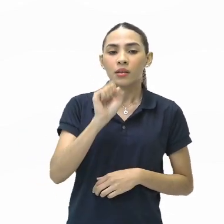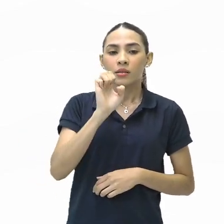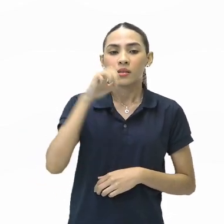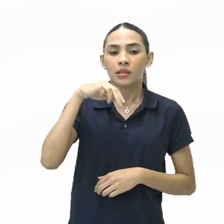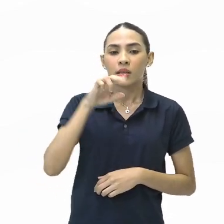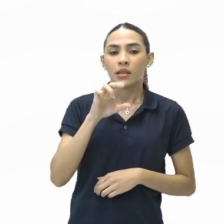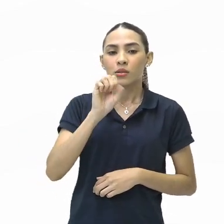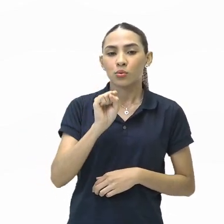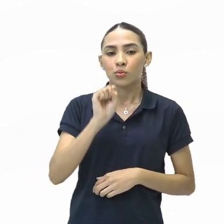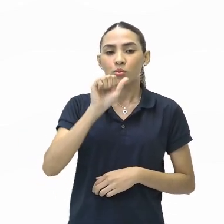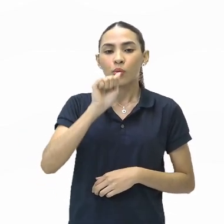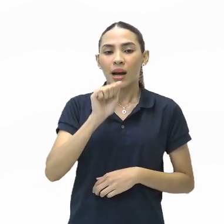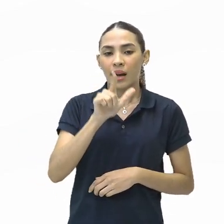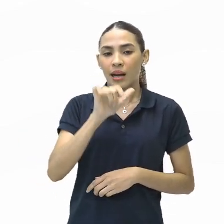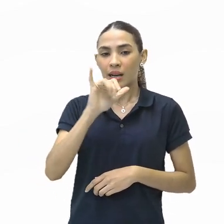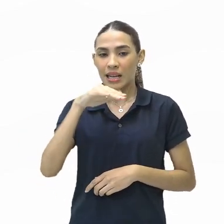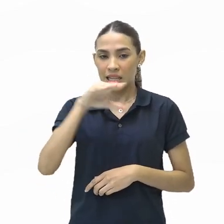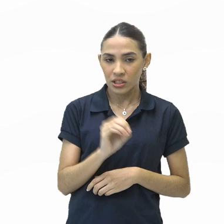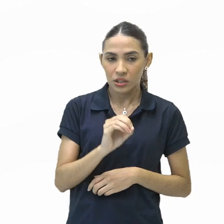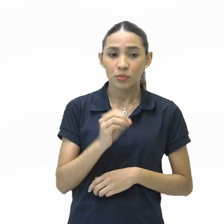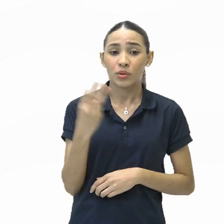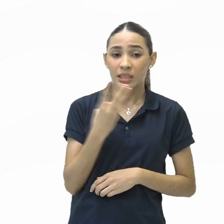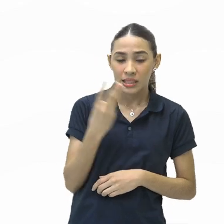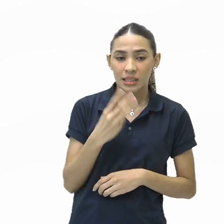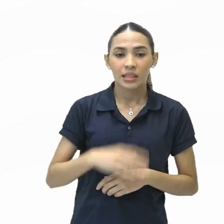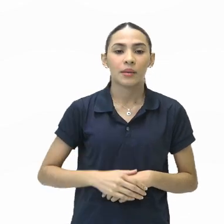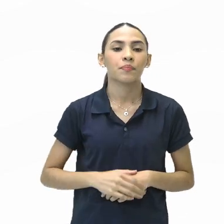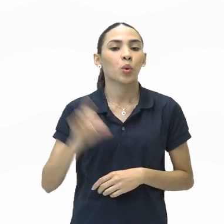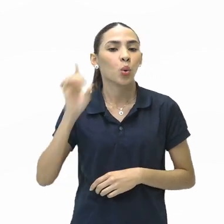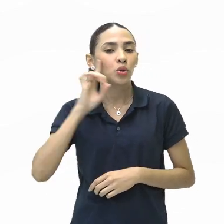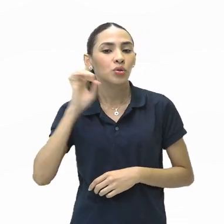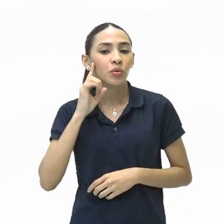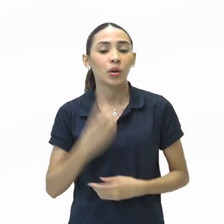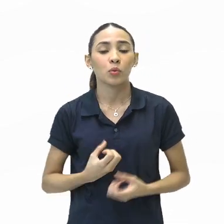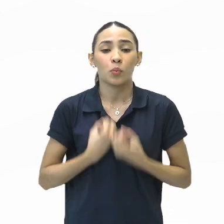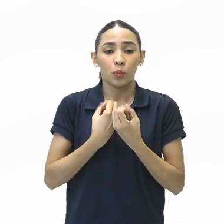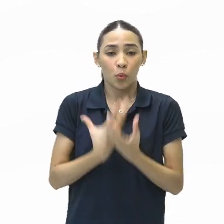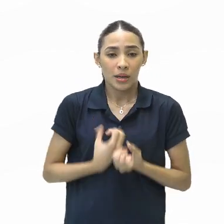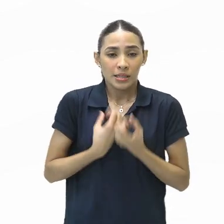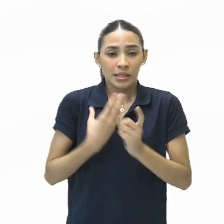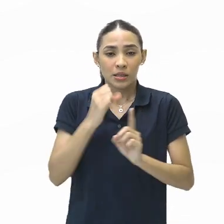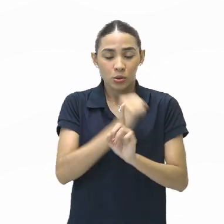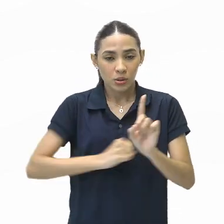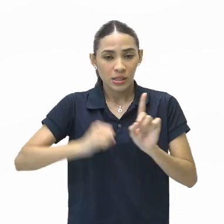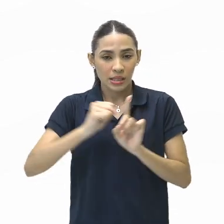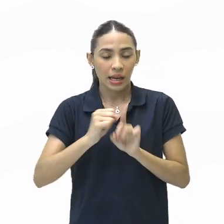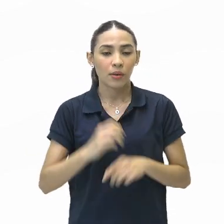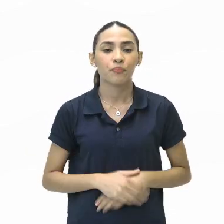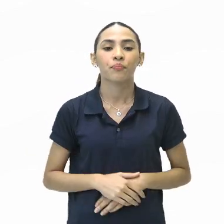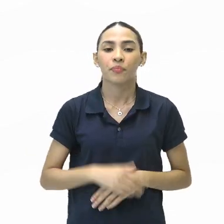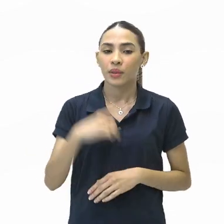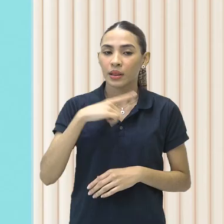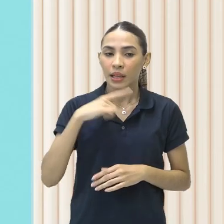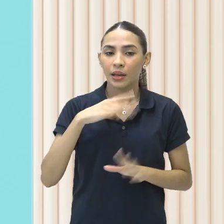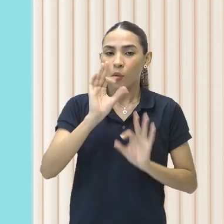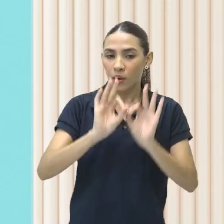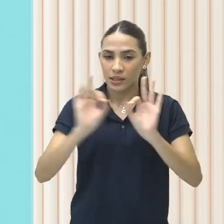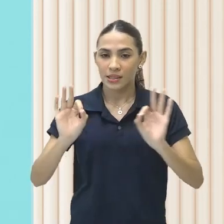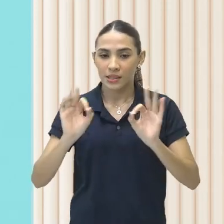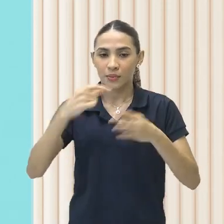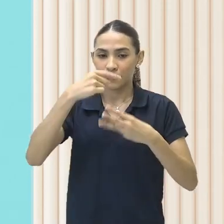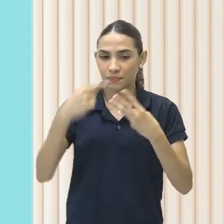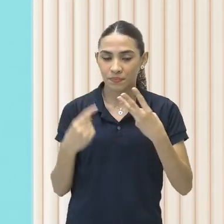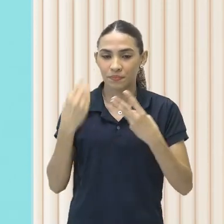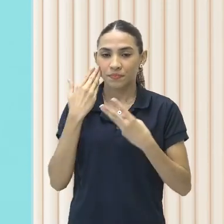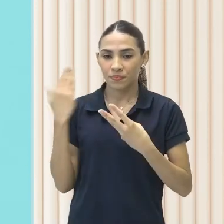E a terceira, cotidiano e poesia social. Então, essa é a divisão, quando a gente pegar as produções dele, vai ter essa divisão nas poesias.